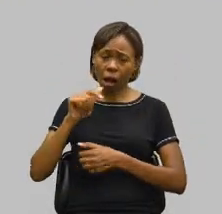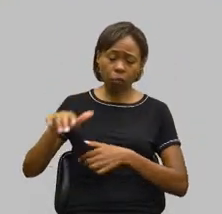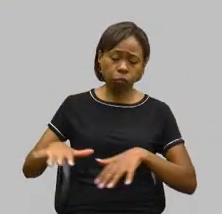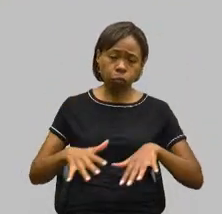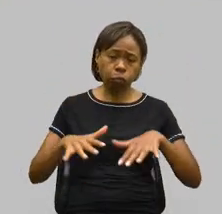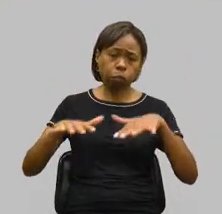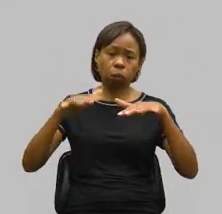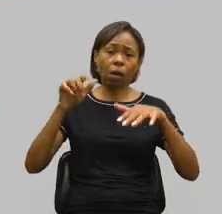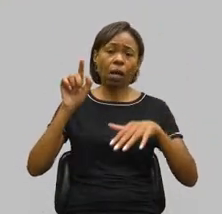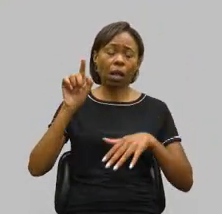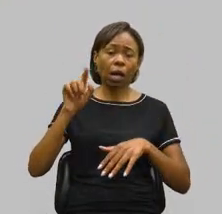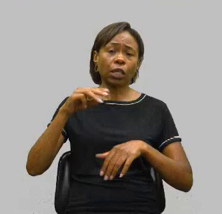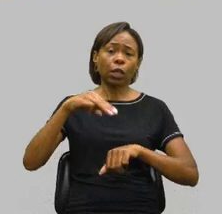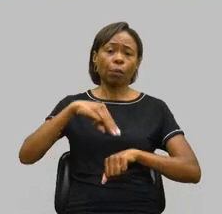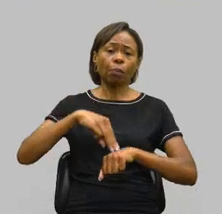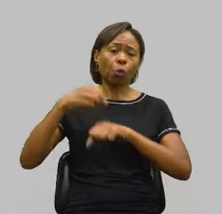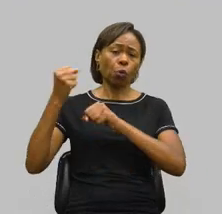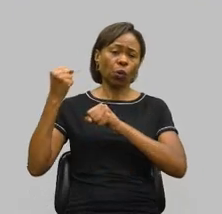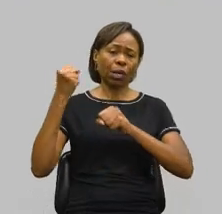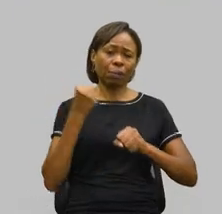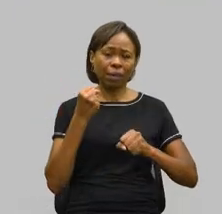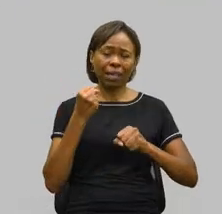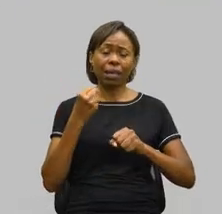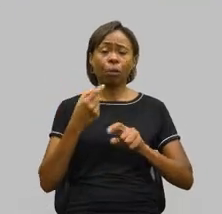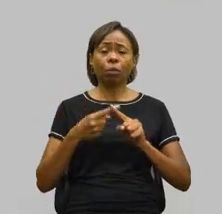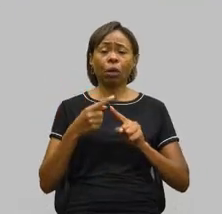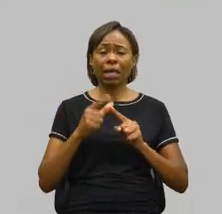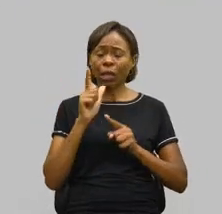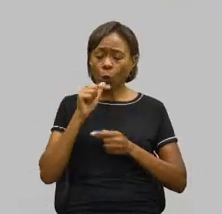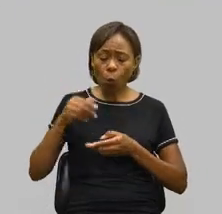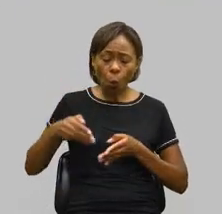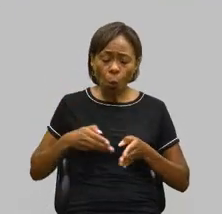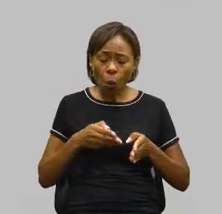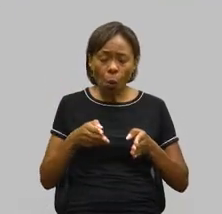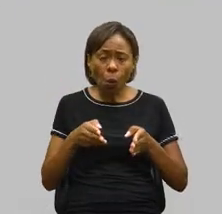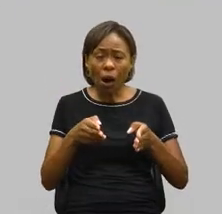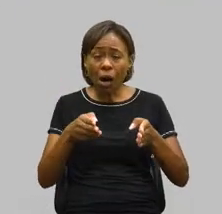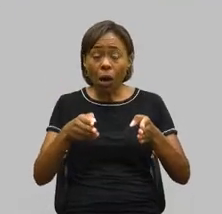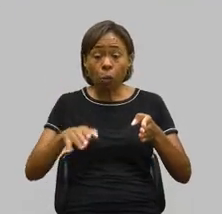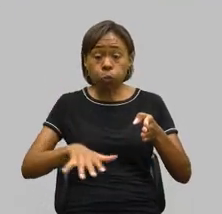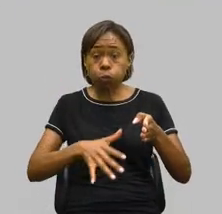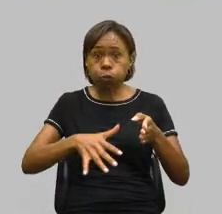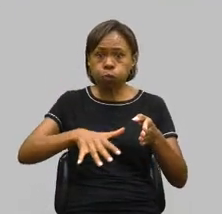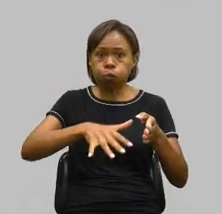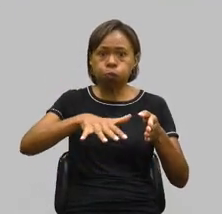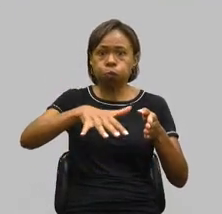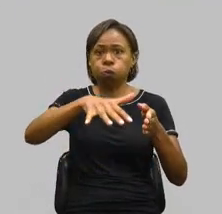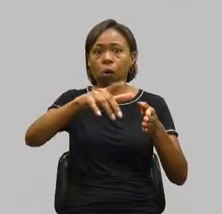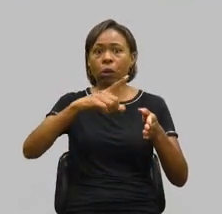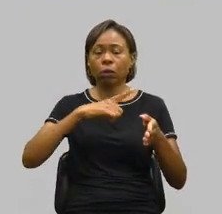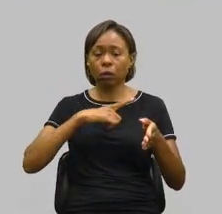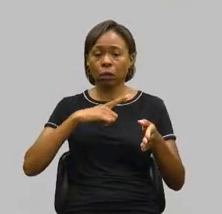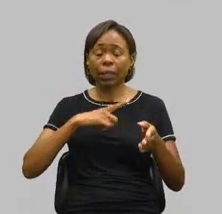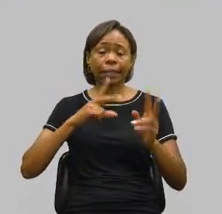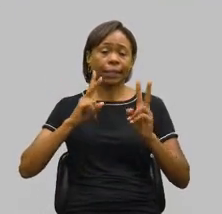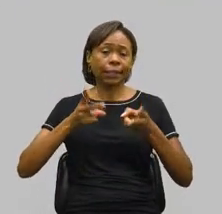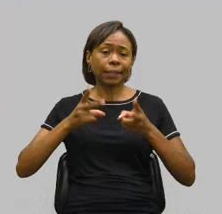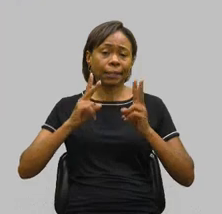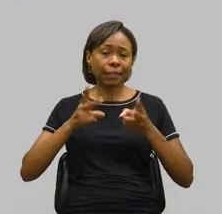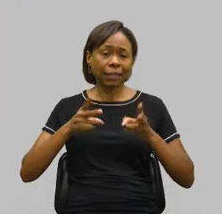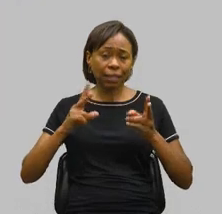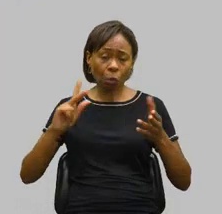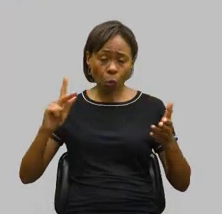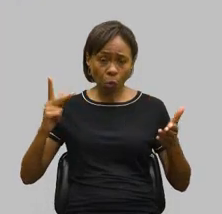cidade cortada por um rio caudaloso e sempre que acontece um desastre